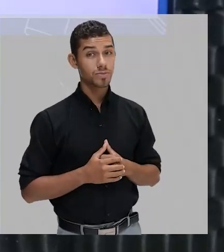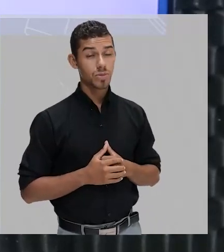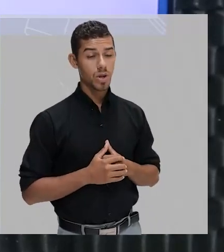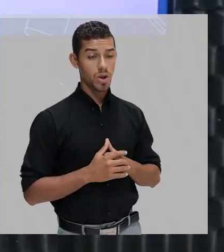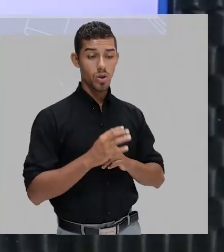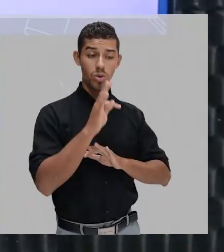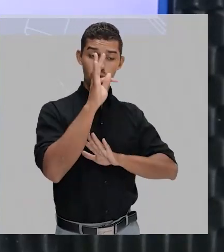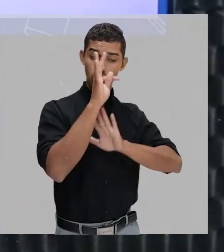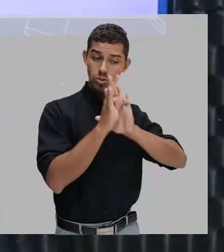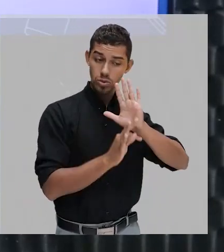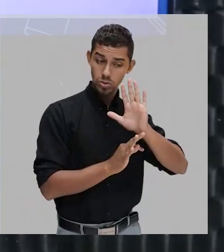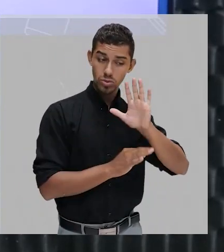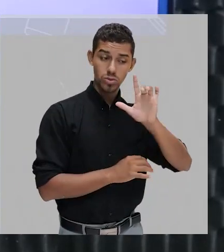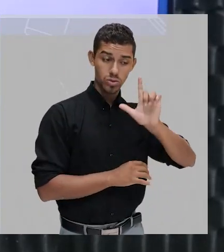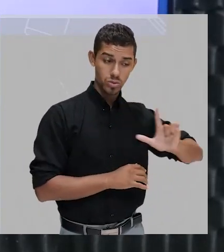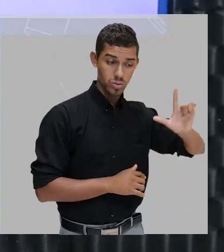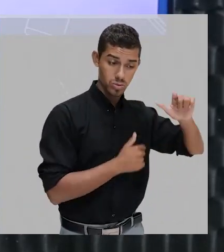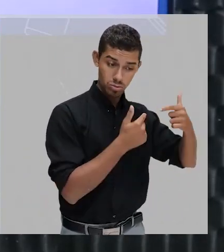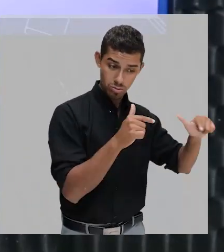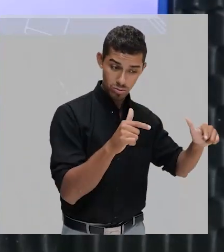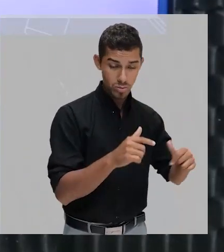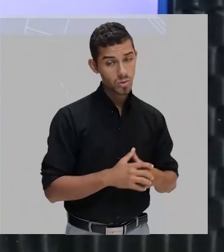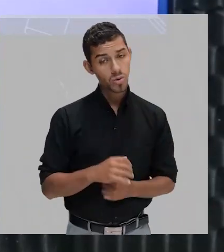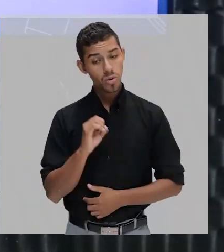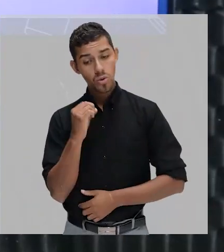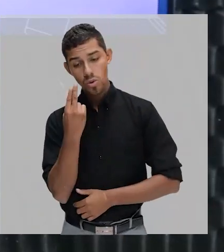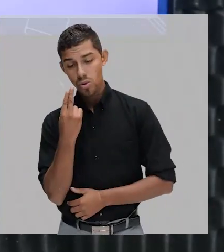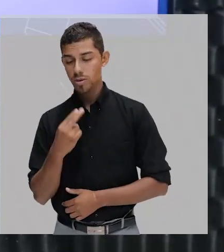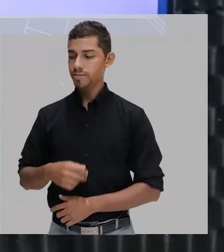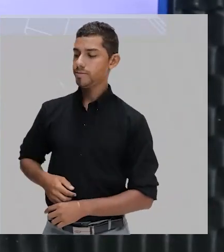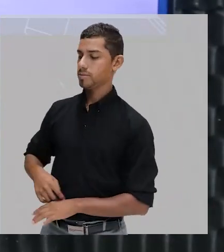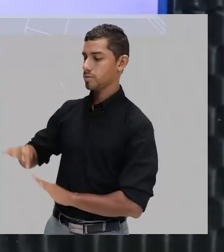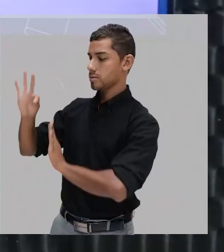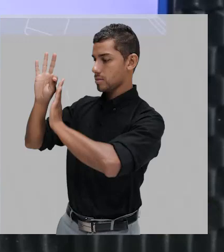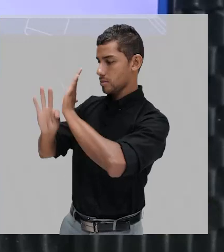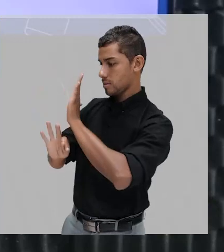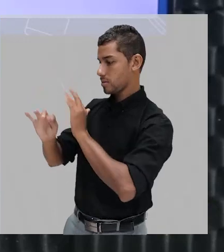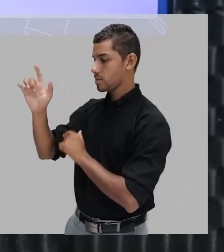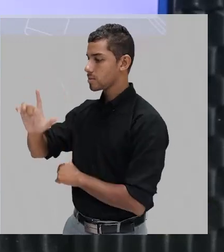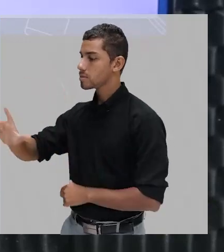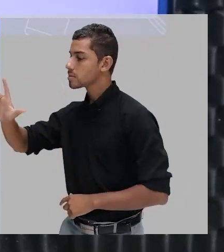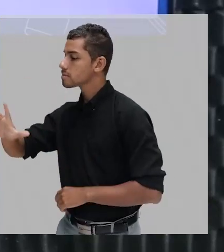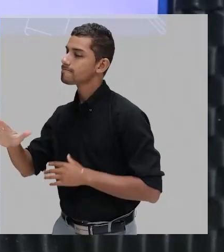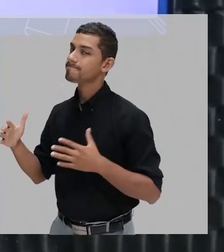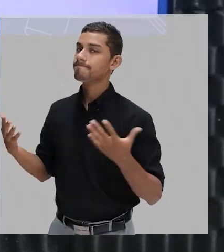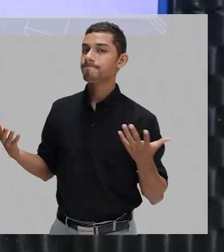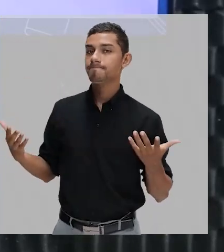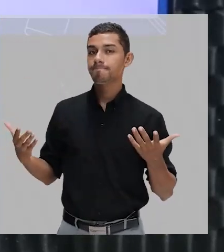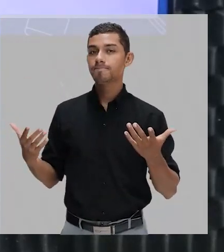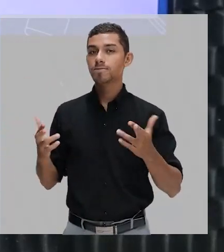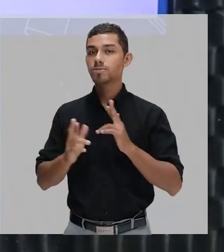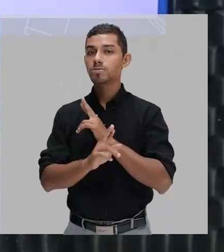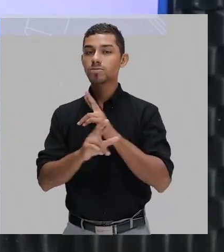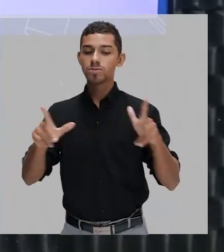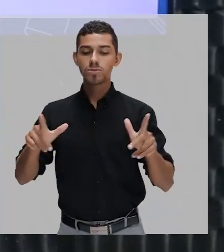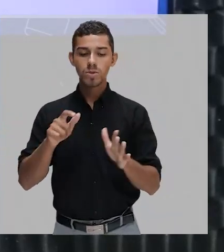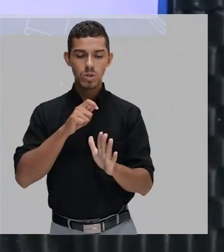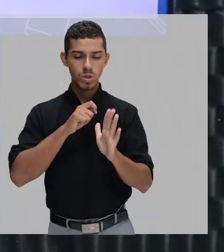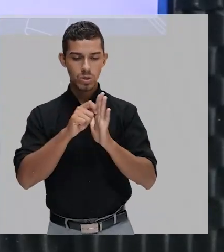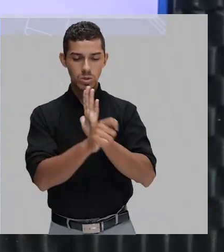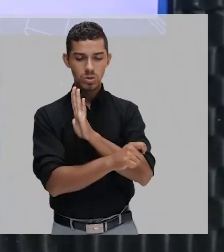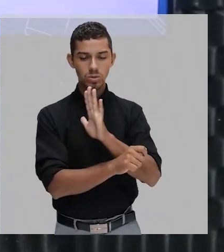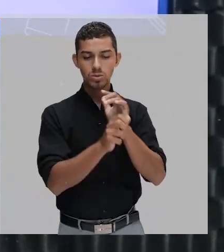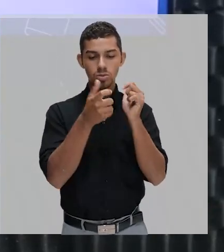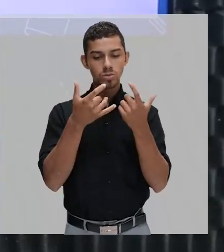literário ou um texto não literário? Outra coisa, observem a questão da linguagem. Olha como a linguagem muda a forma de escrever.